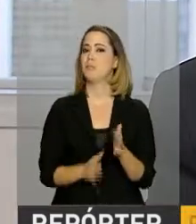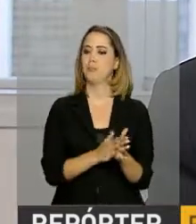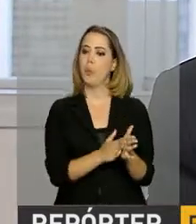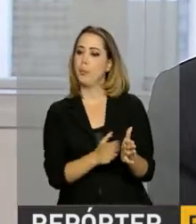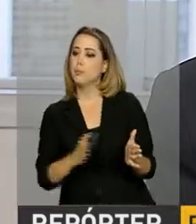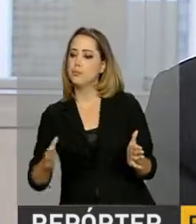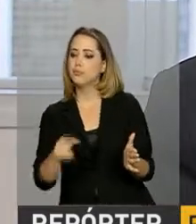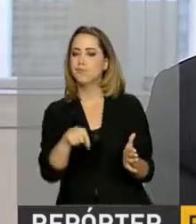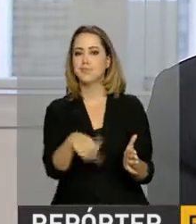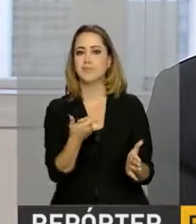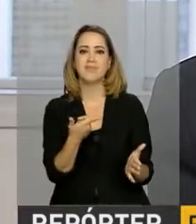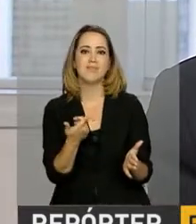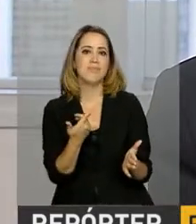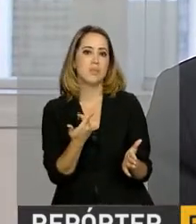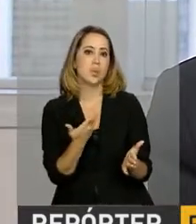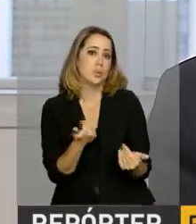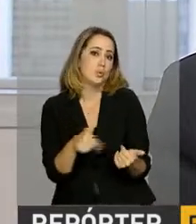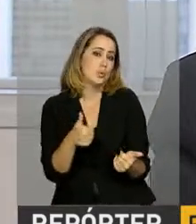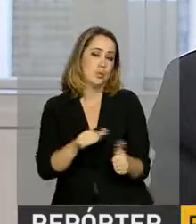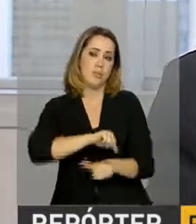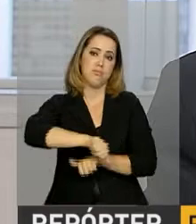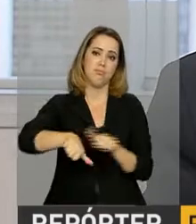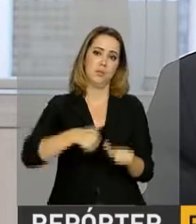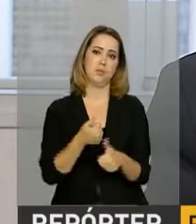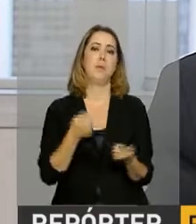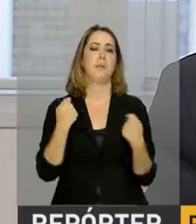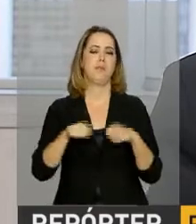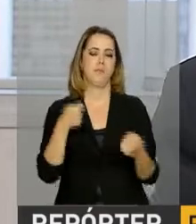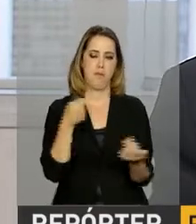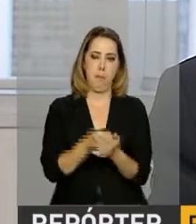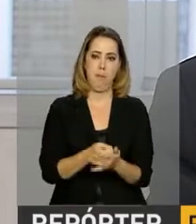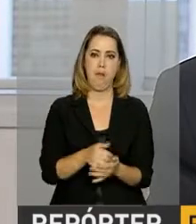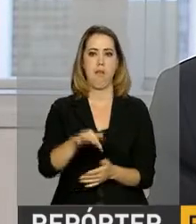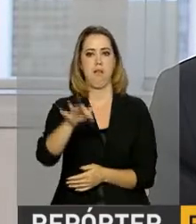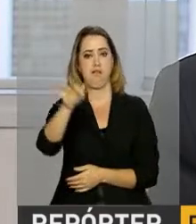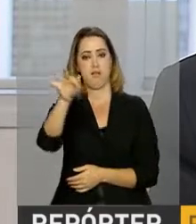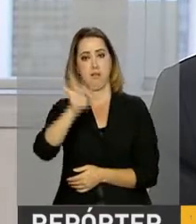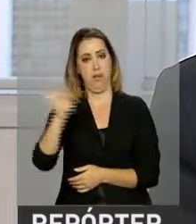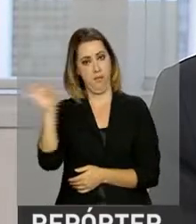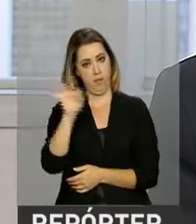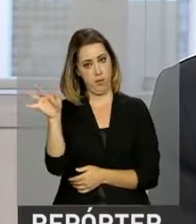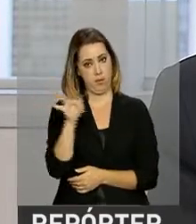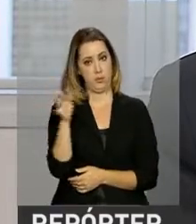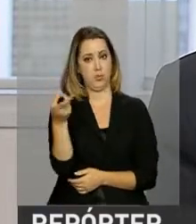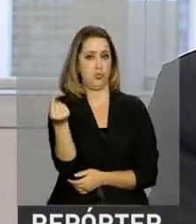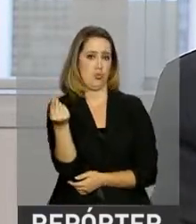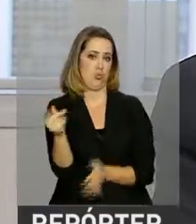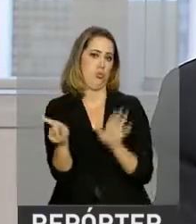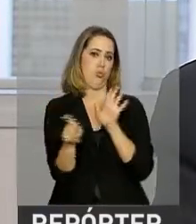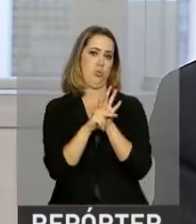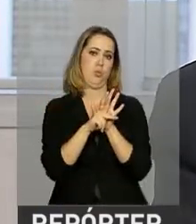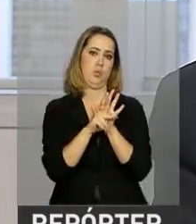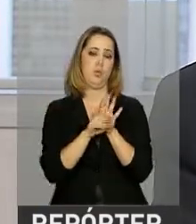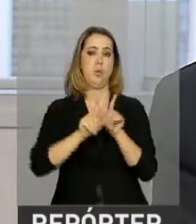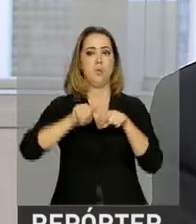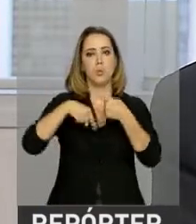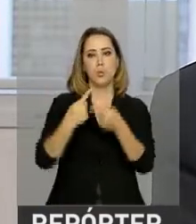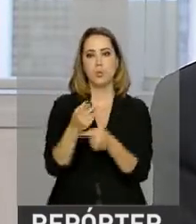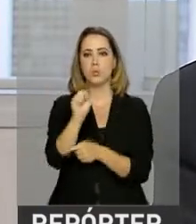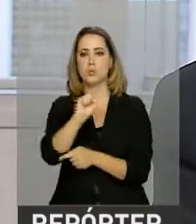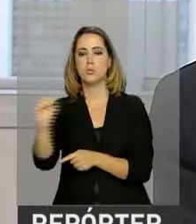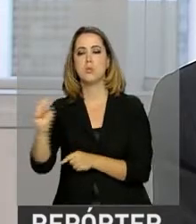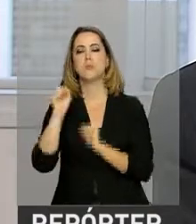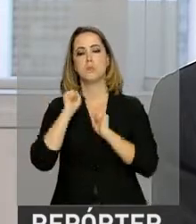e qual exemplo disso ele vai precisar pagar a faculdade com recurso próprio neste semestre se quiser pode retomar o financiamento